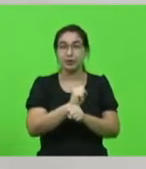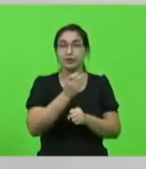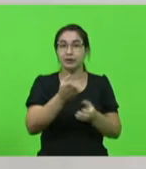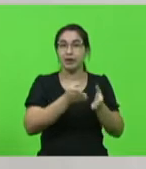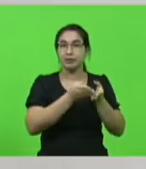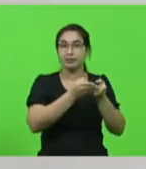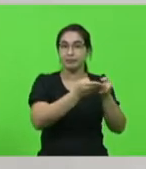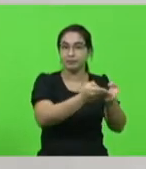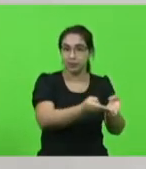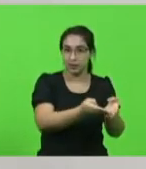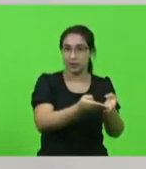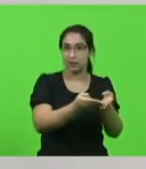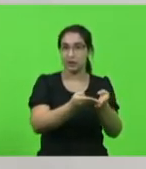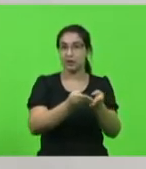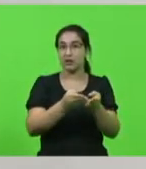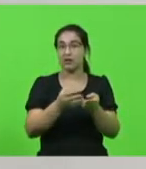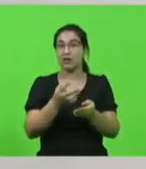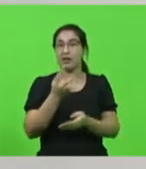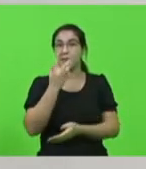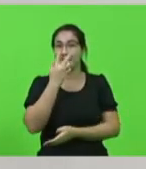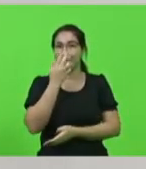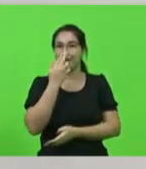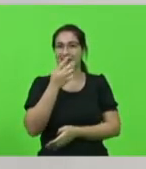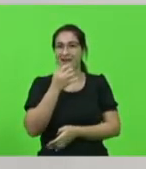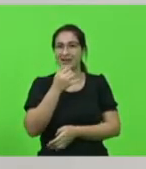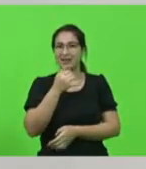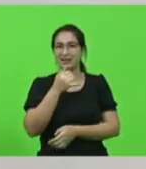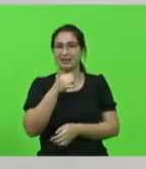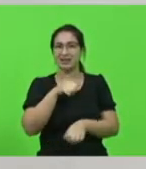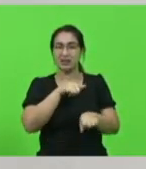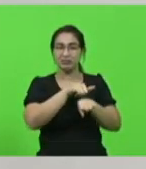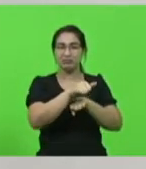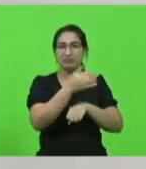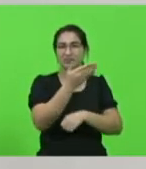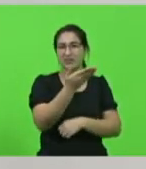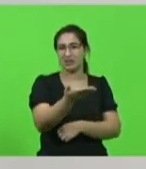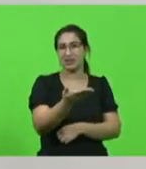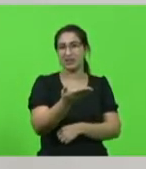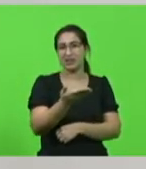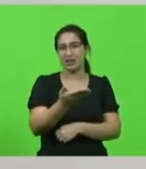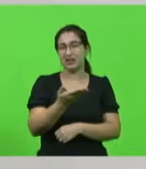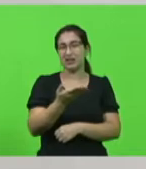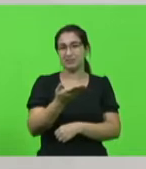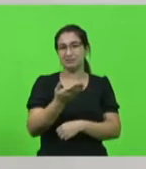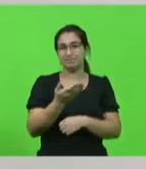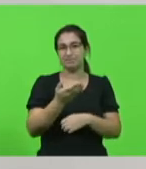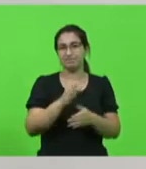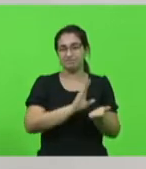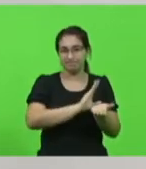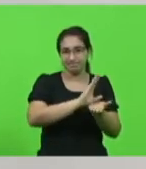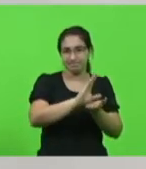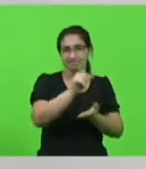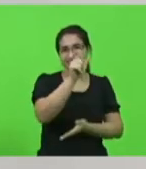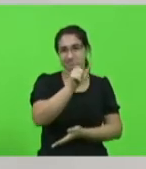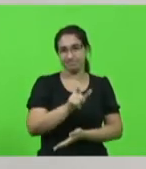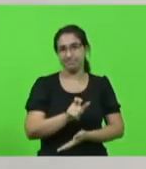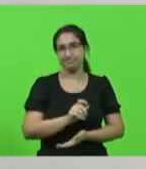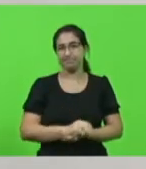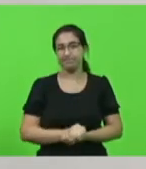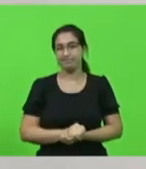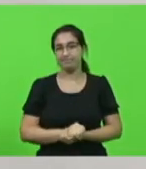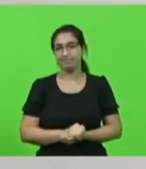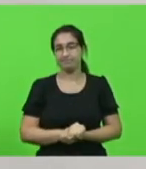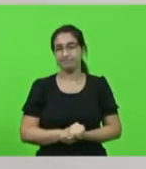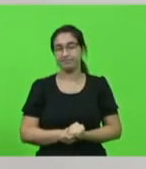Sul, é um tapa na cara do investidor, para não falar que é um chute em outro lugar. Então, eu vou dizer que é um tapa na